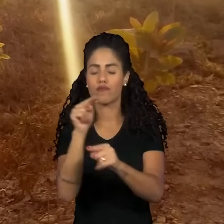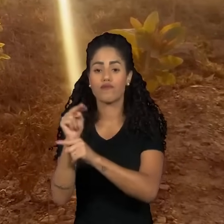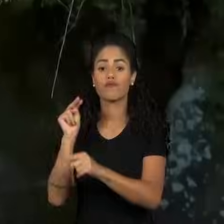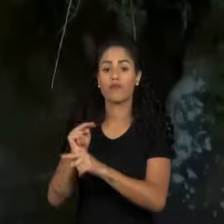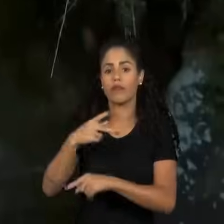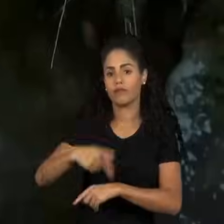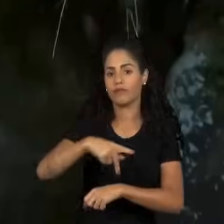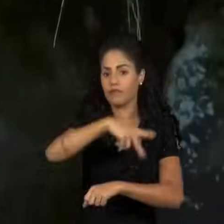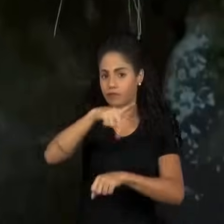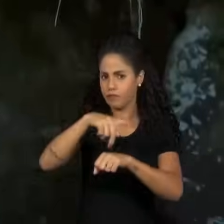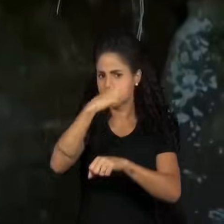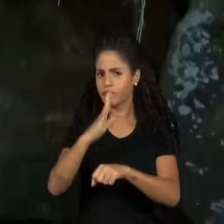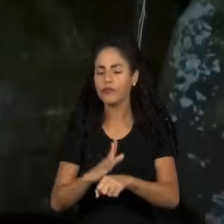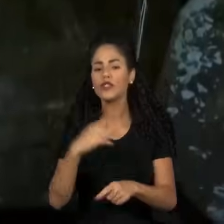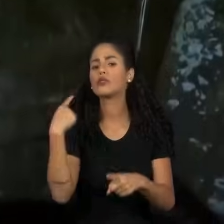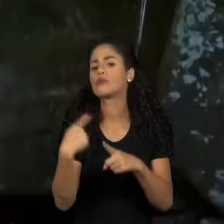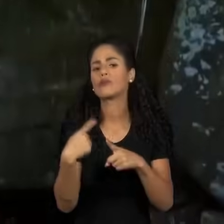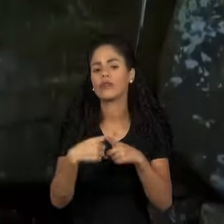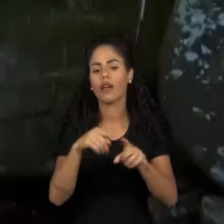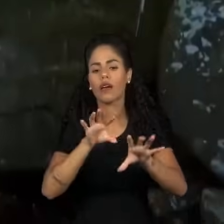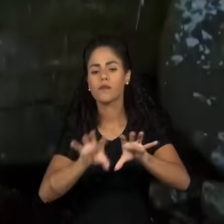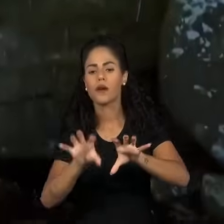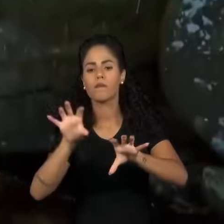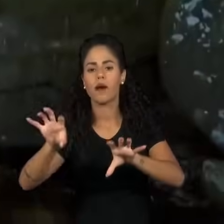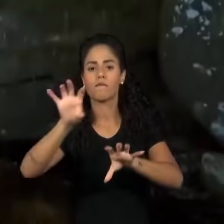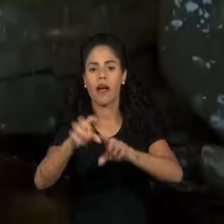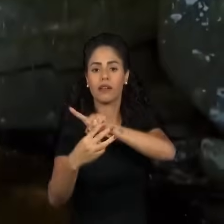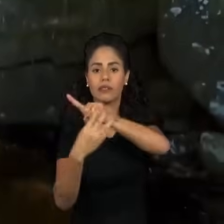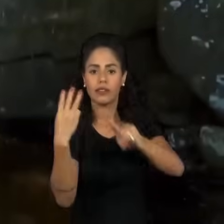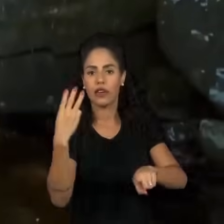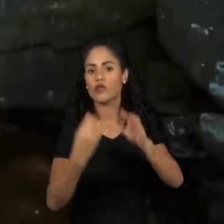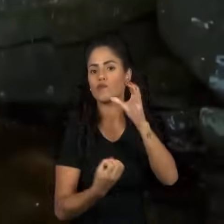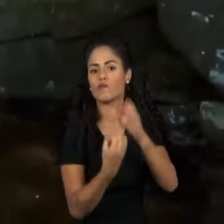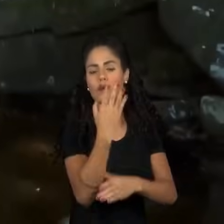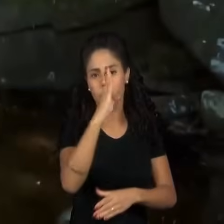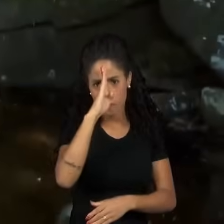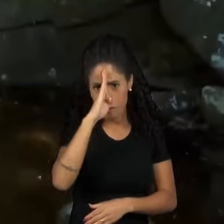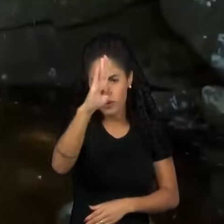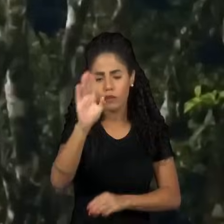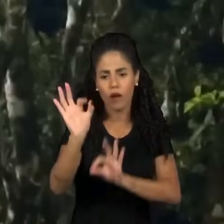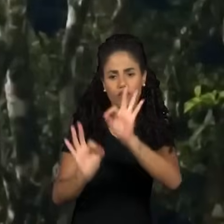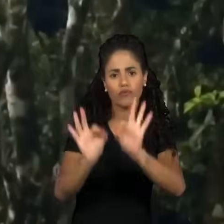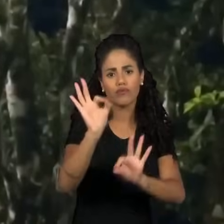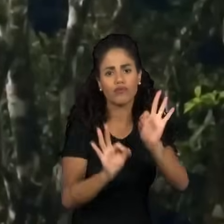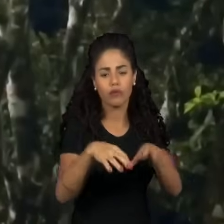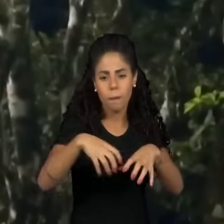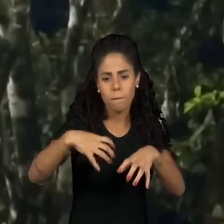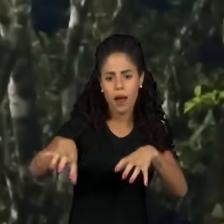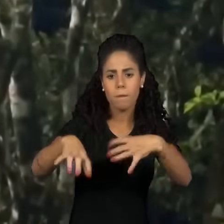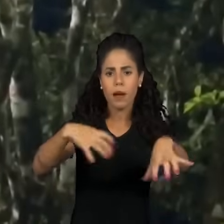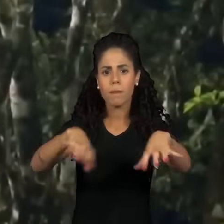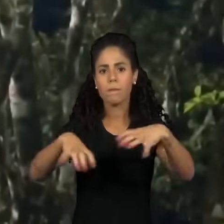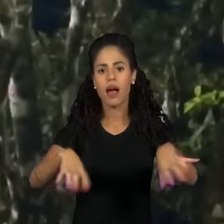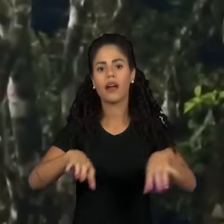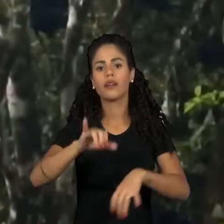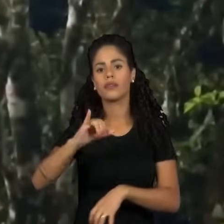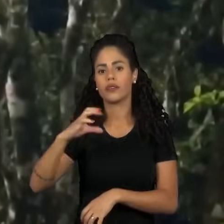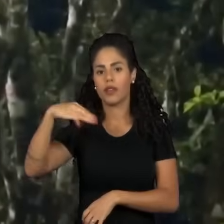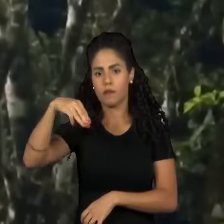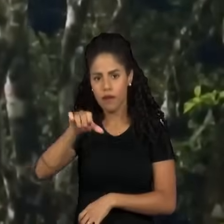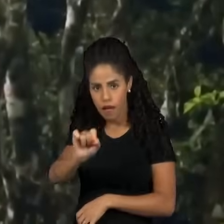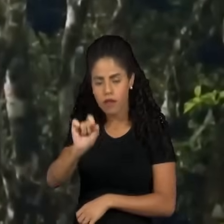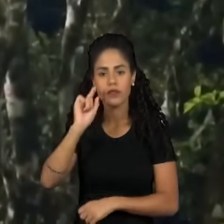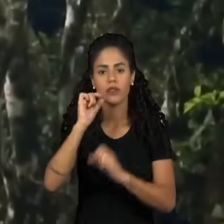país. Isso porque esses estados foram pioneiros em regulamentar a distribuição do ICMS